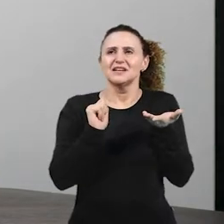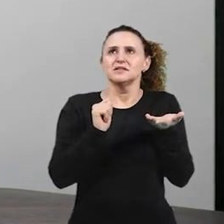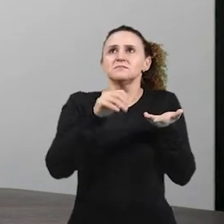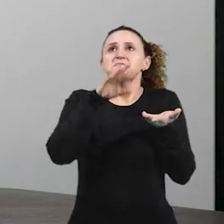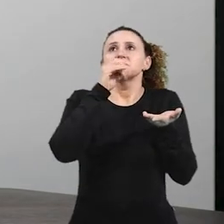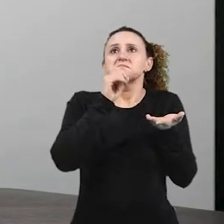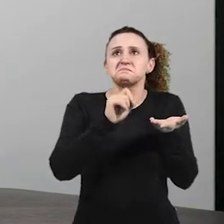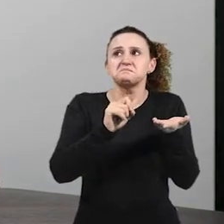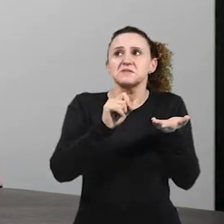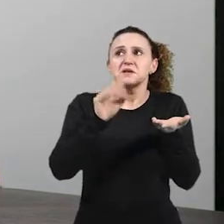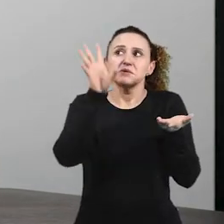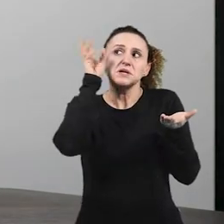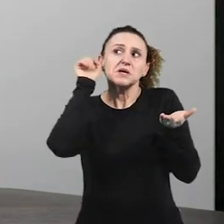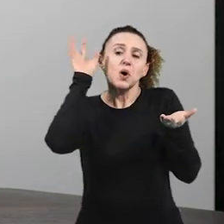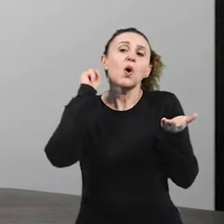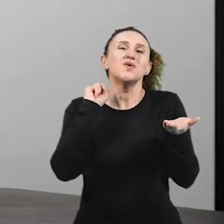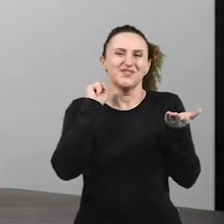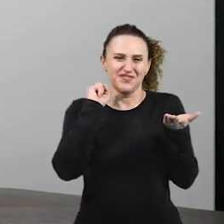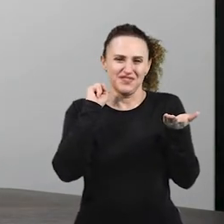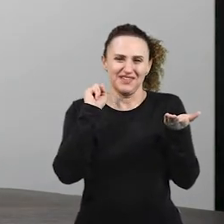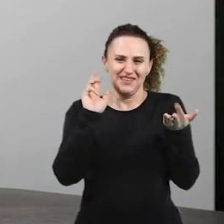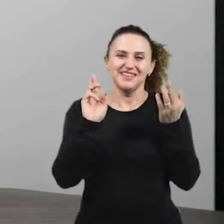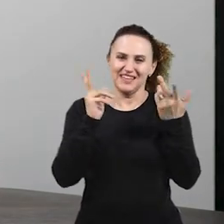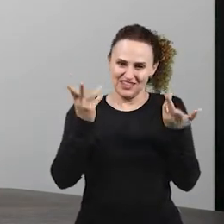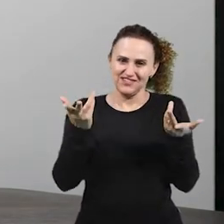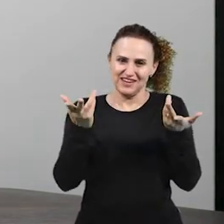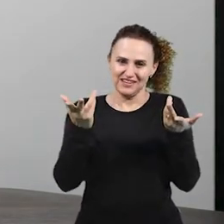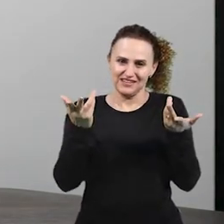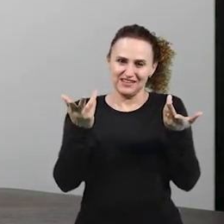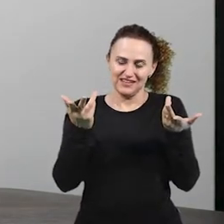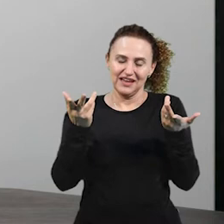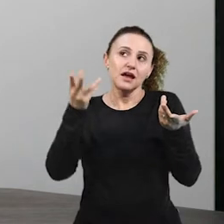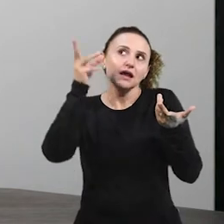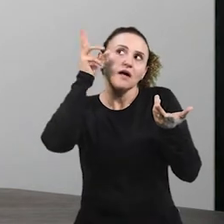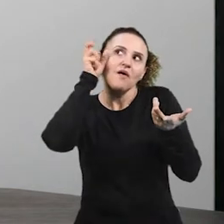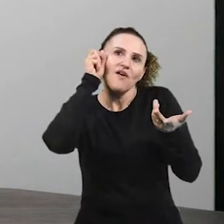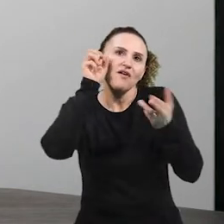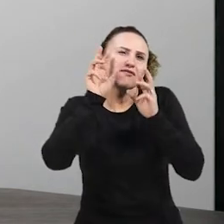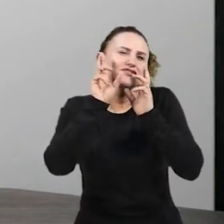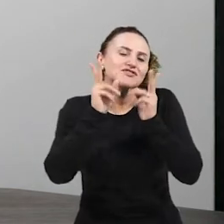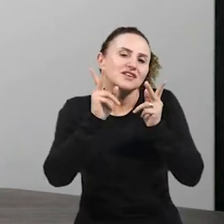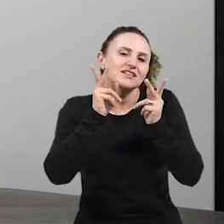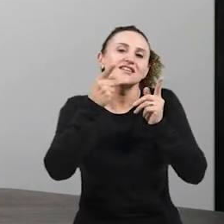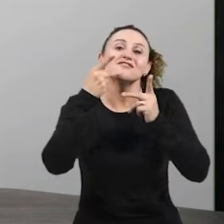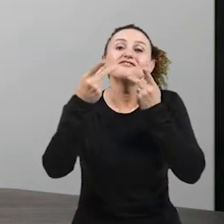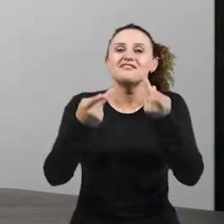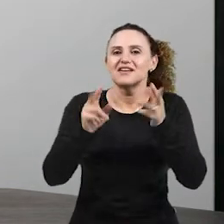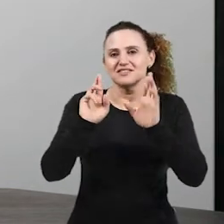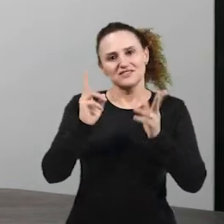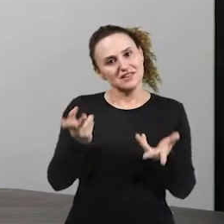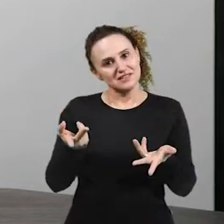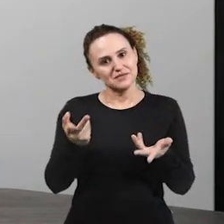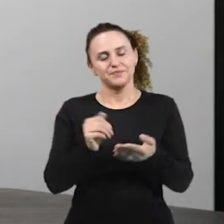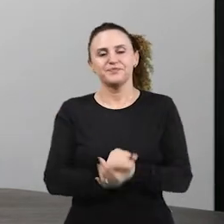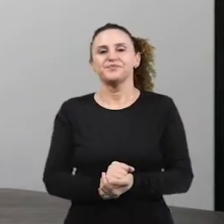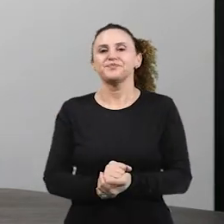conhecimento da da da função e funcionalidade do aparelho fonador certo